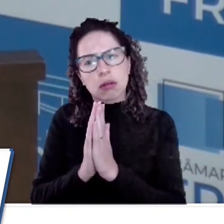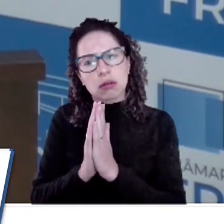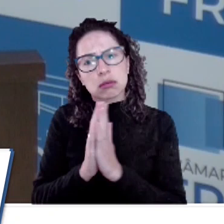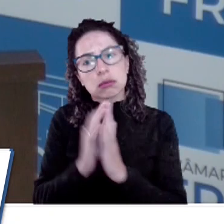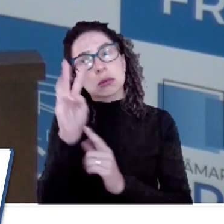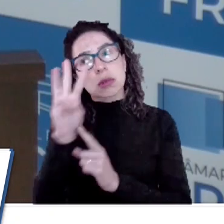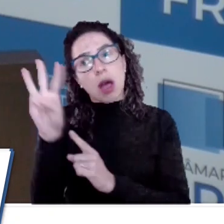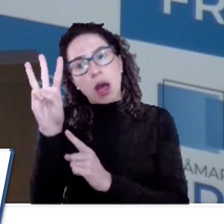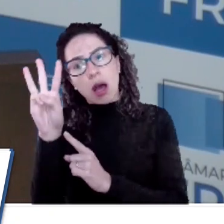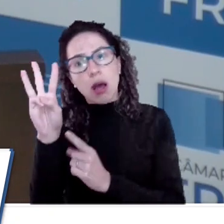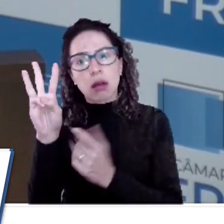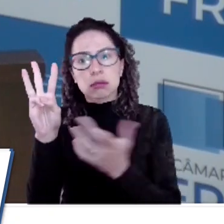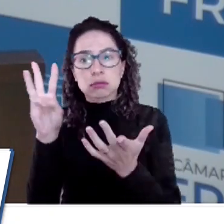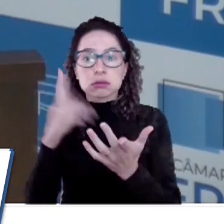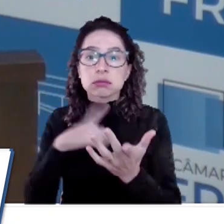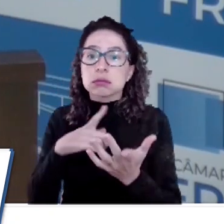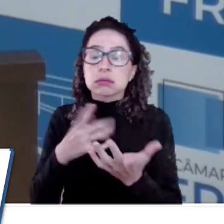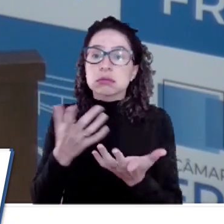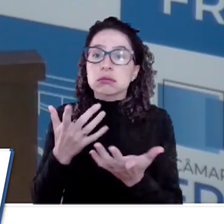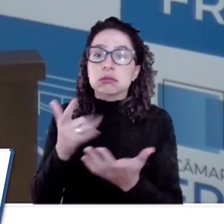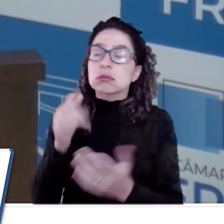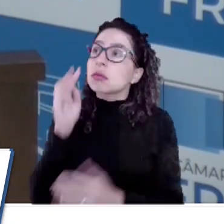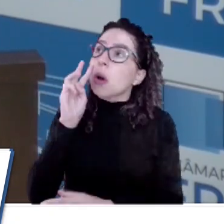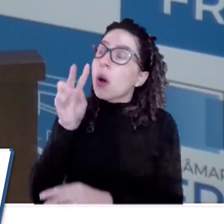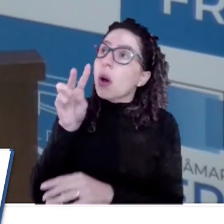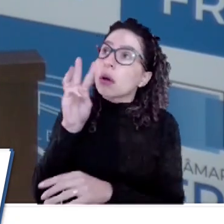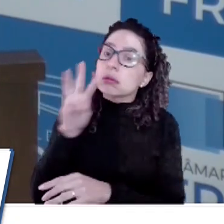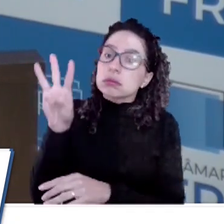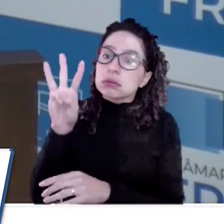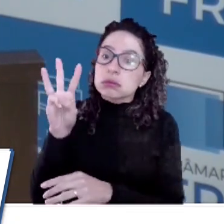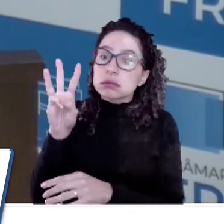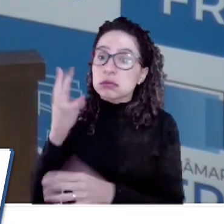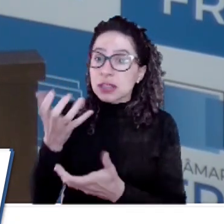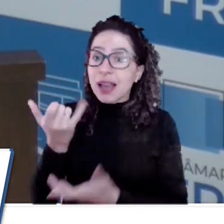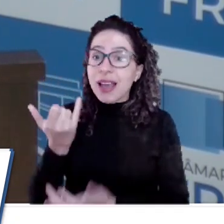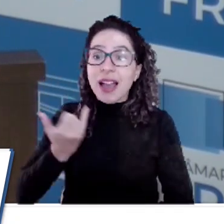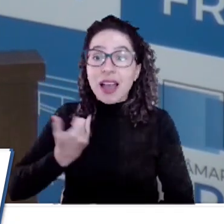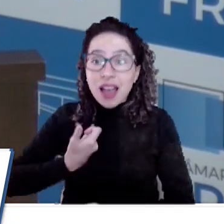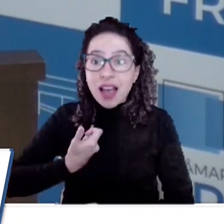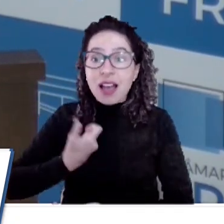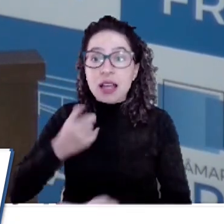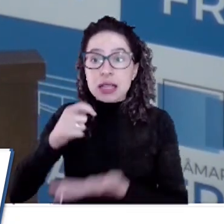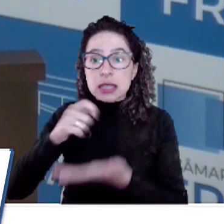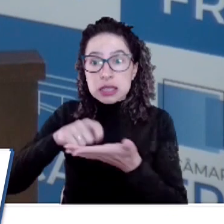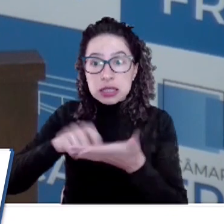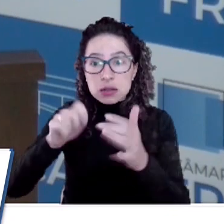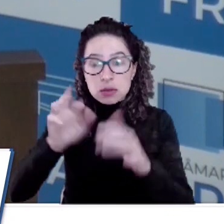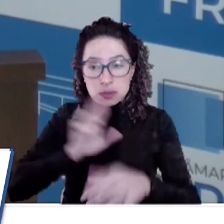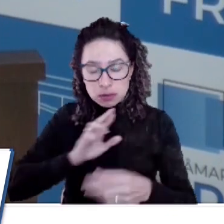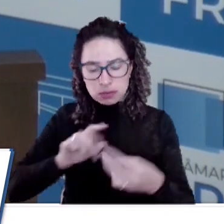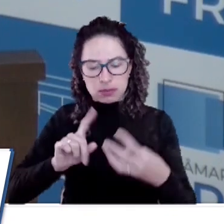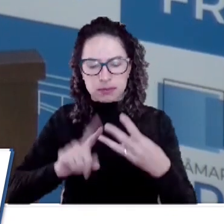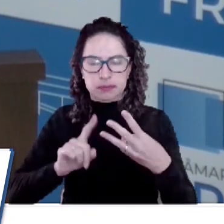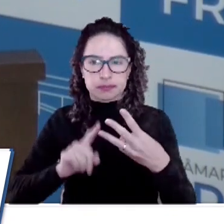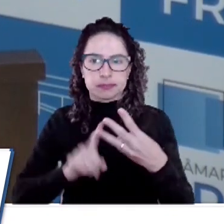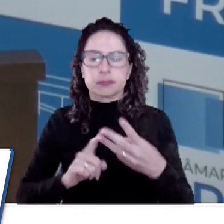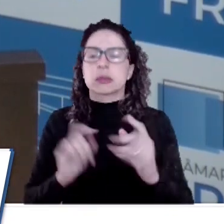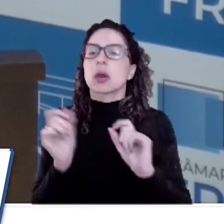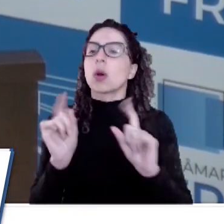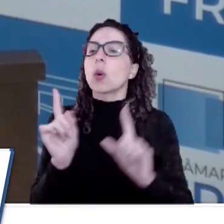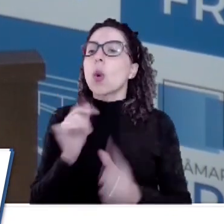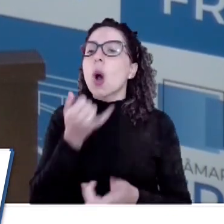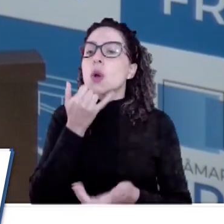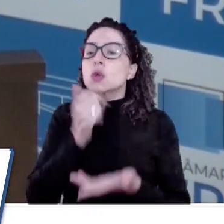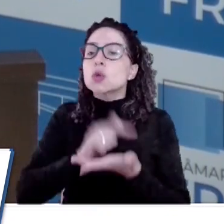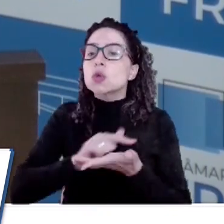sites né que você tem não a gente nós queríamos a resposta realmente por escrito três quais as justificativas para